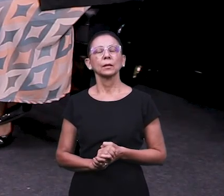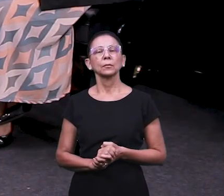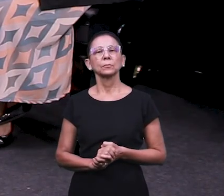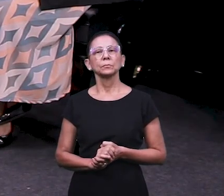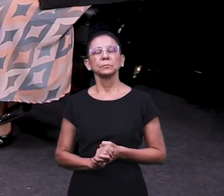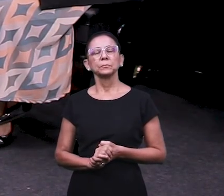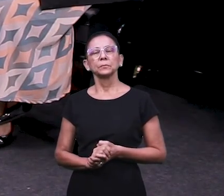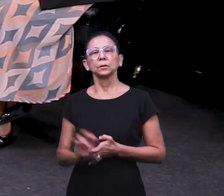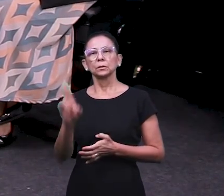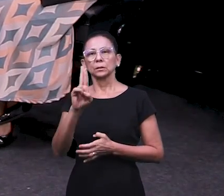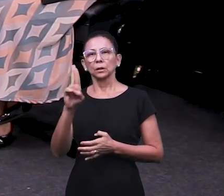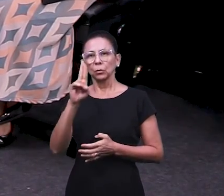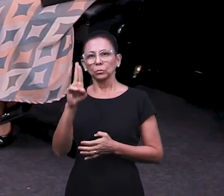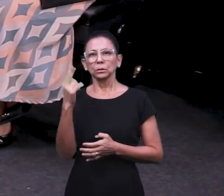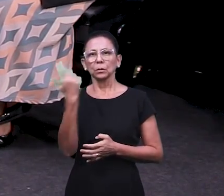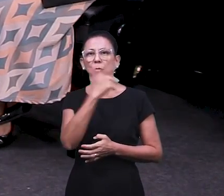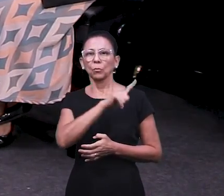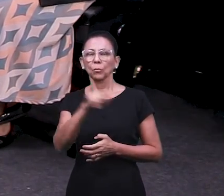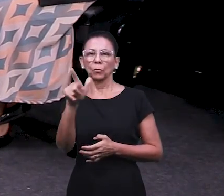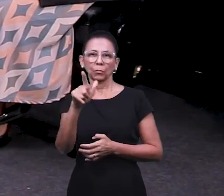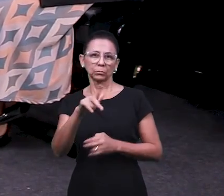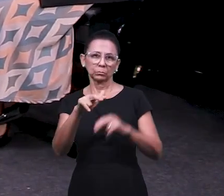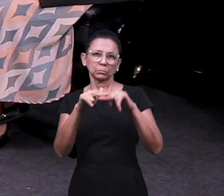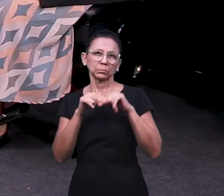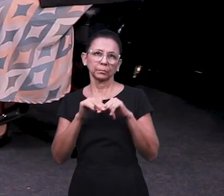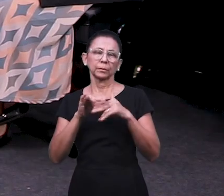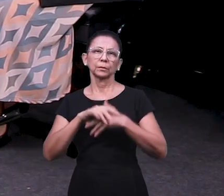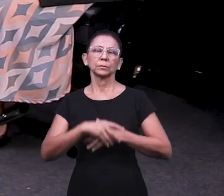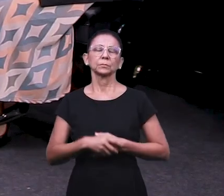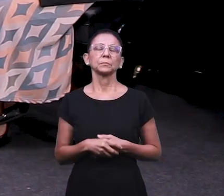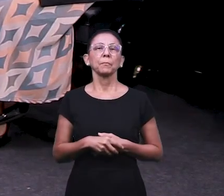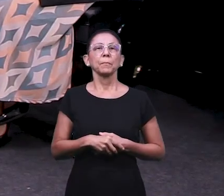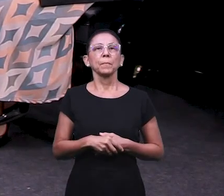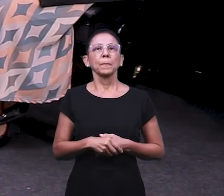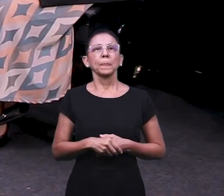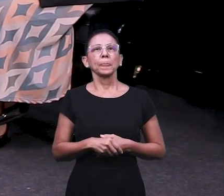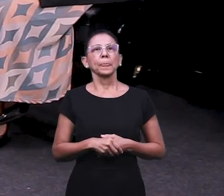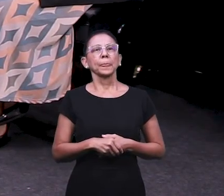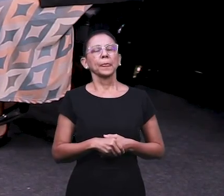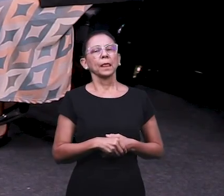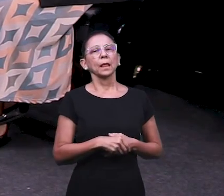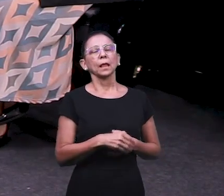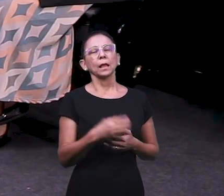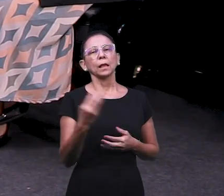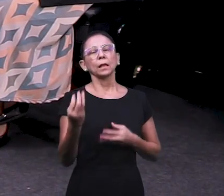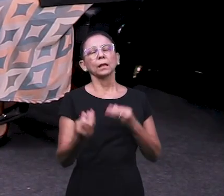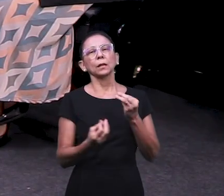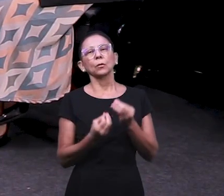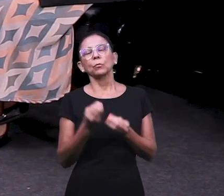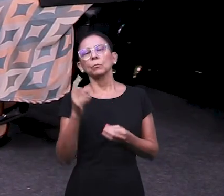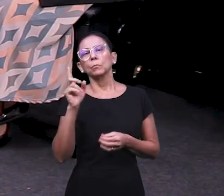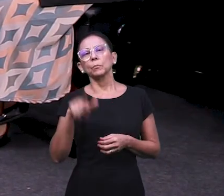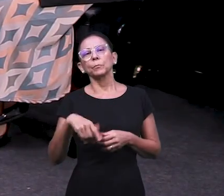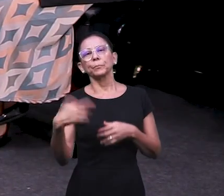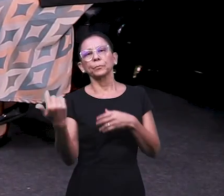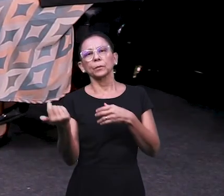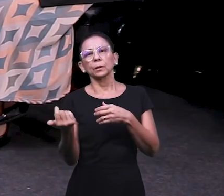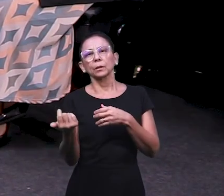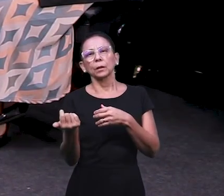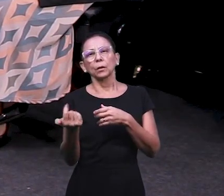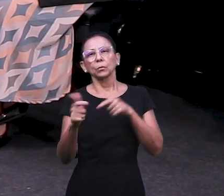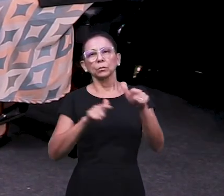é que funciona, e aí pode ser Jane ou qualquer uma de vocês, como é que funciona o trabalho de vocês